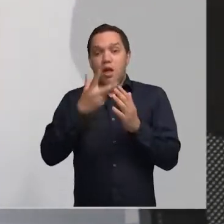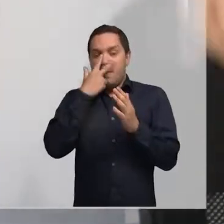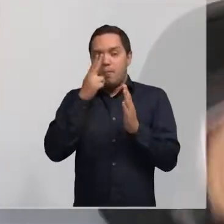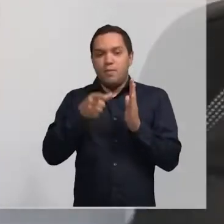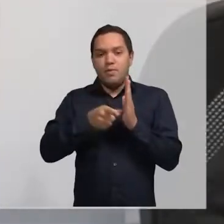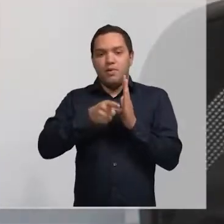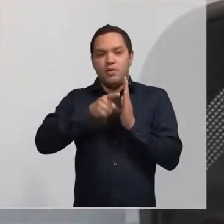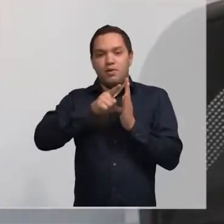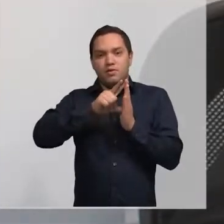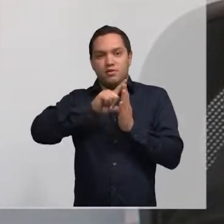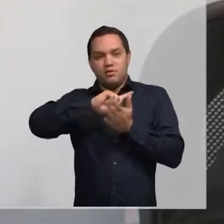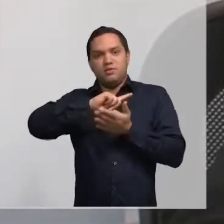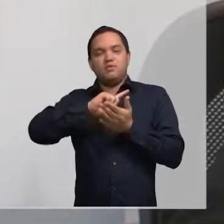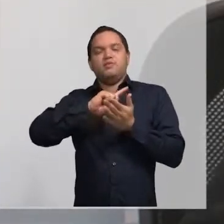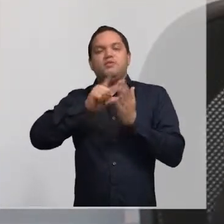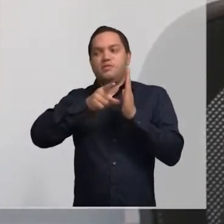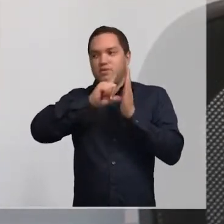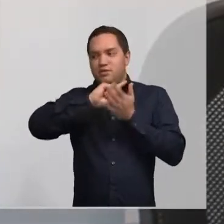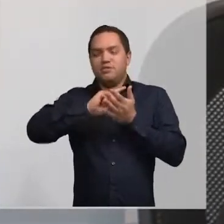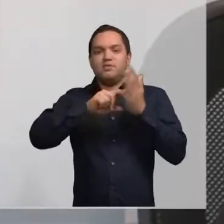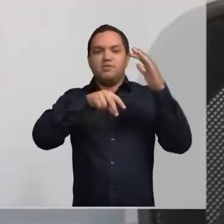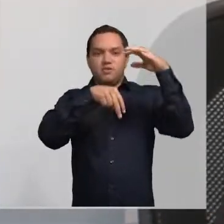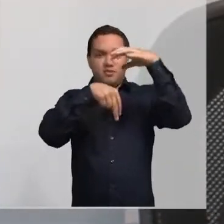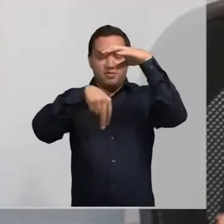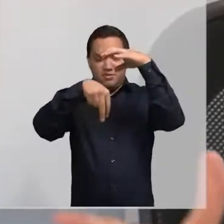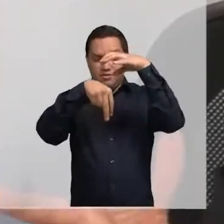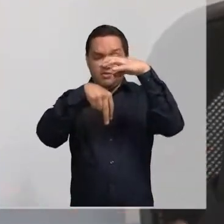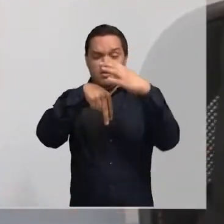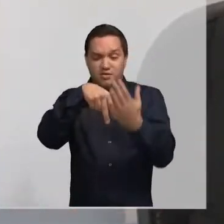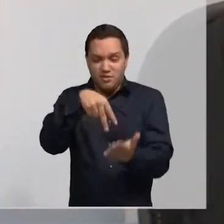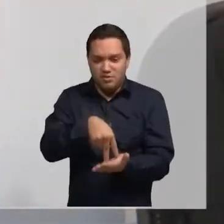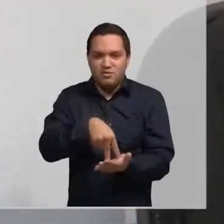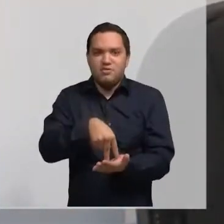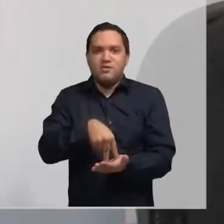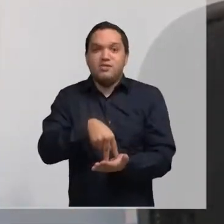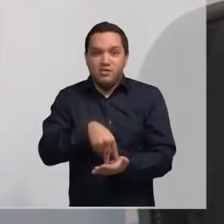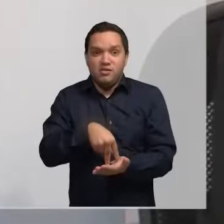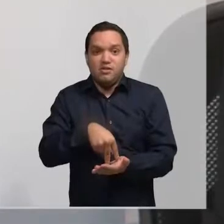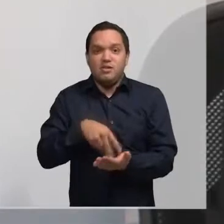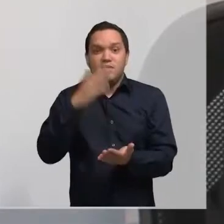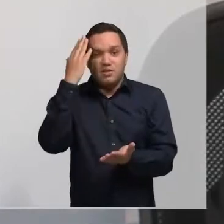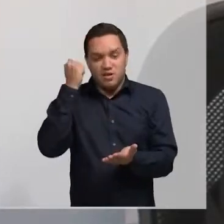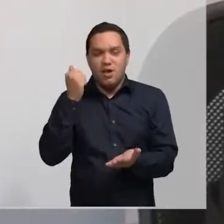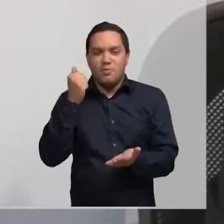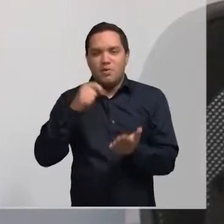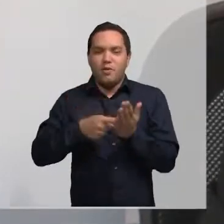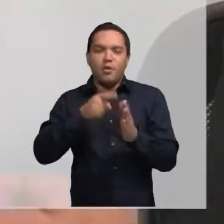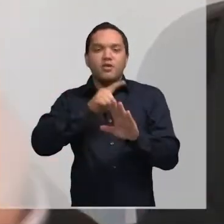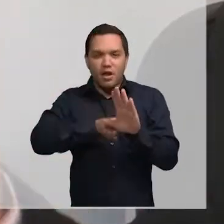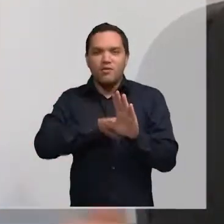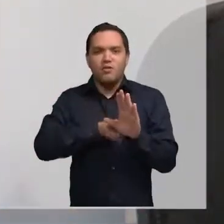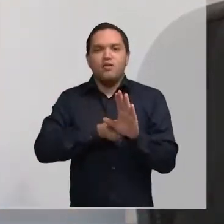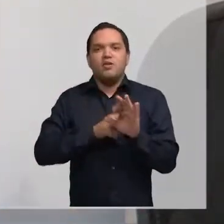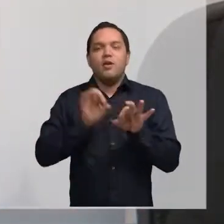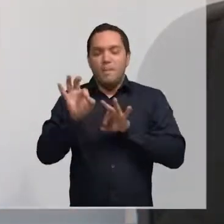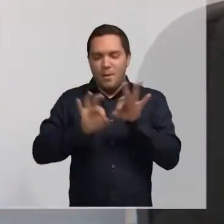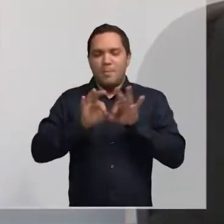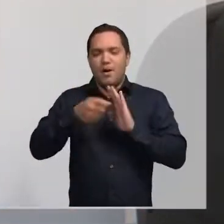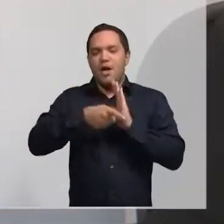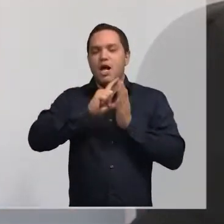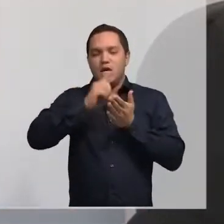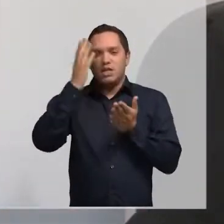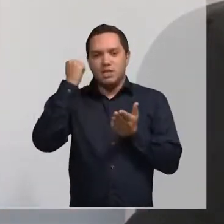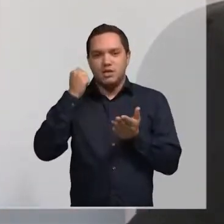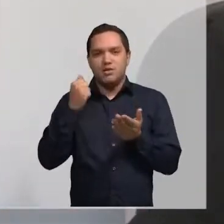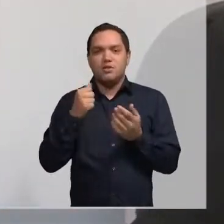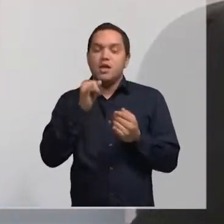céu, aterriza. Saca a baioneta na mão. Então... Desce com a baioneta na mão. Se fosse numa questão